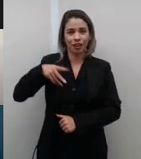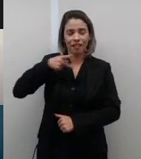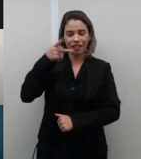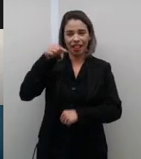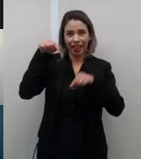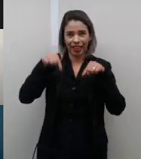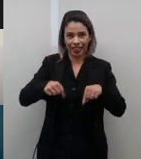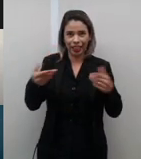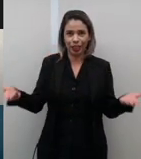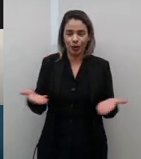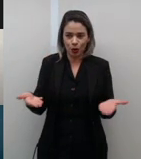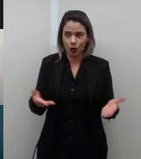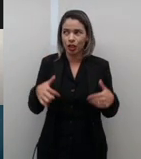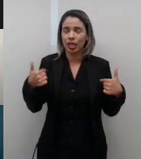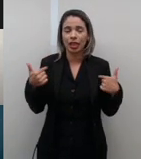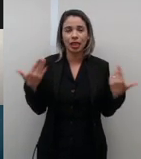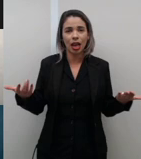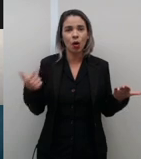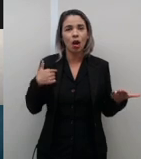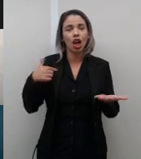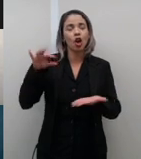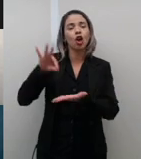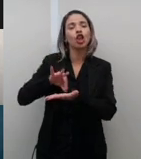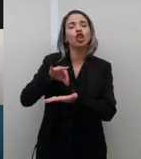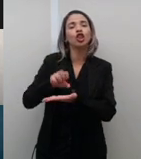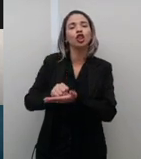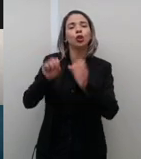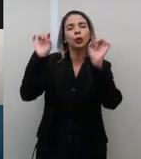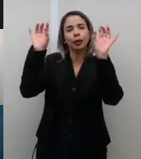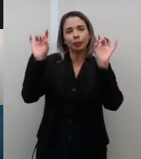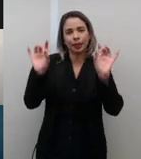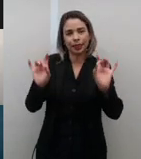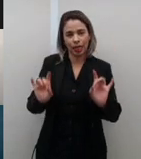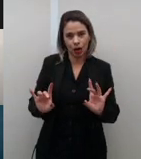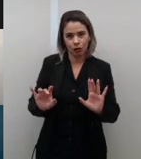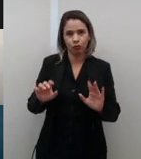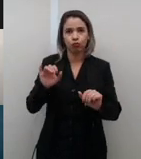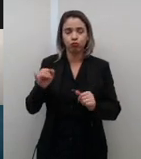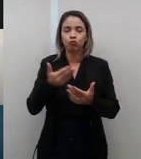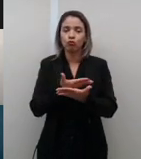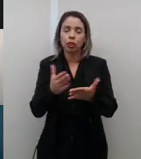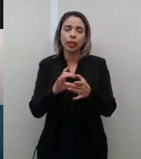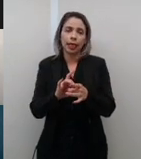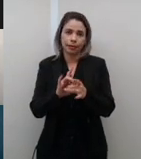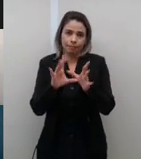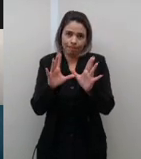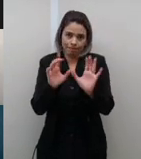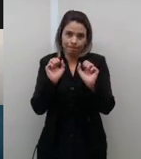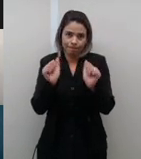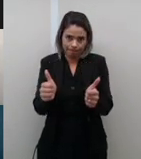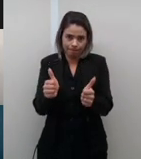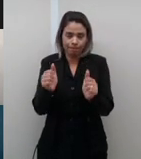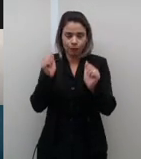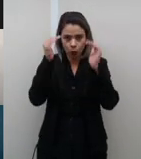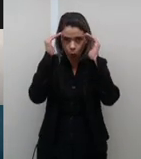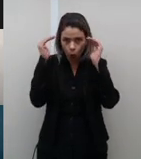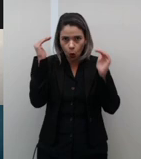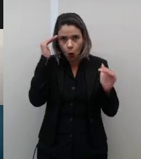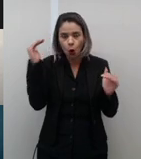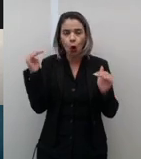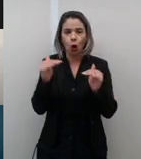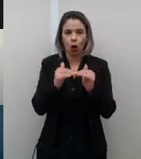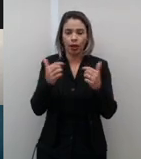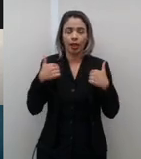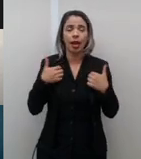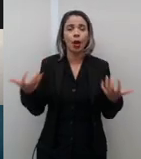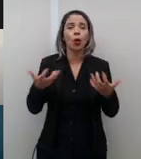gostaria de fazer um registro muito especial, se Vossa Excelência e os demais colegas permitirem. Eu queria consignar, senhor